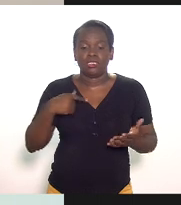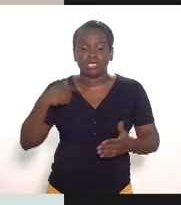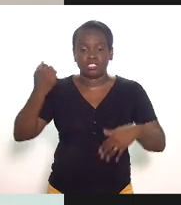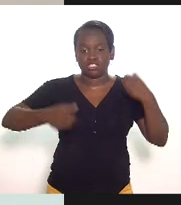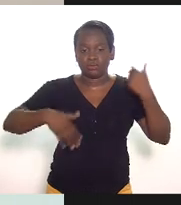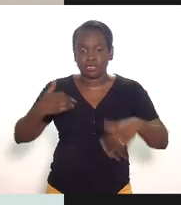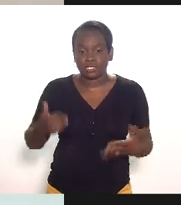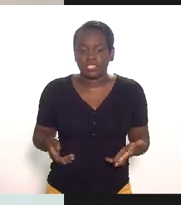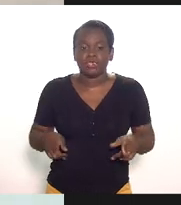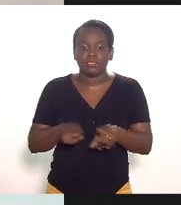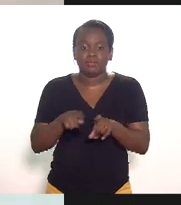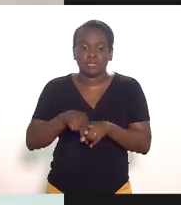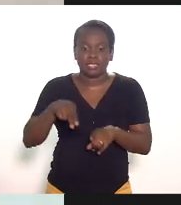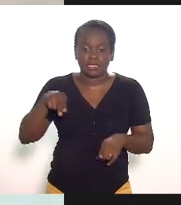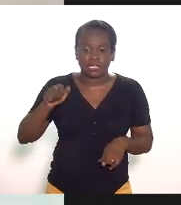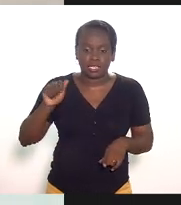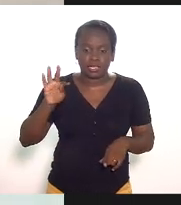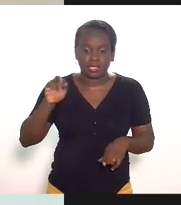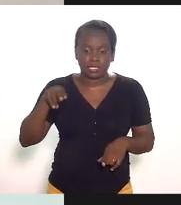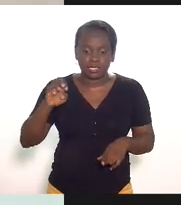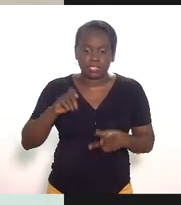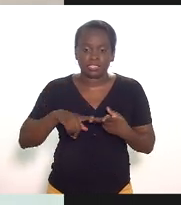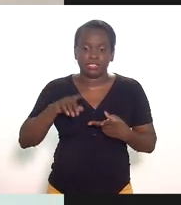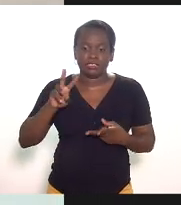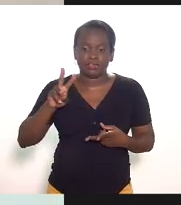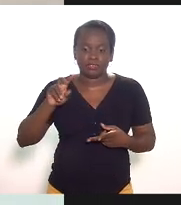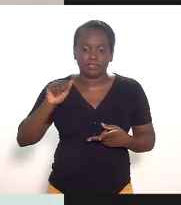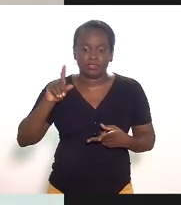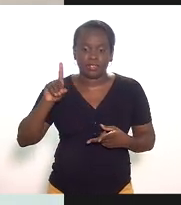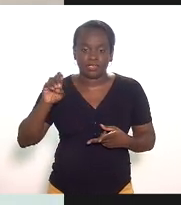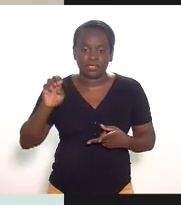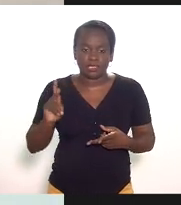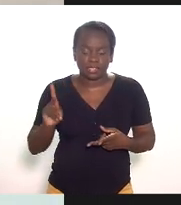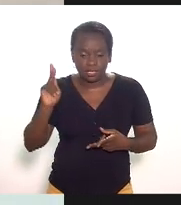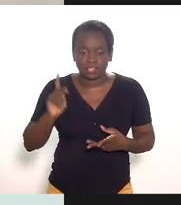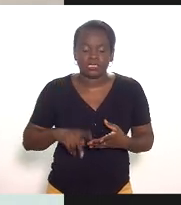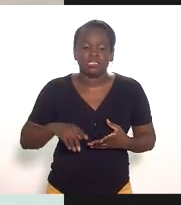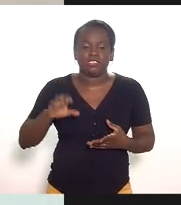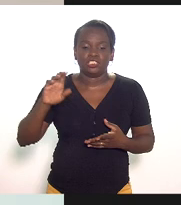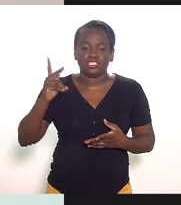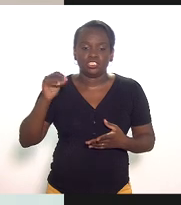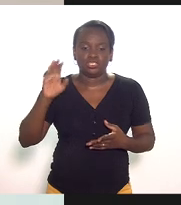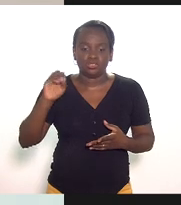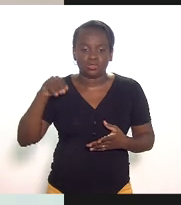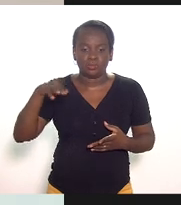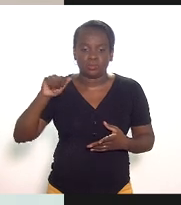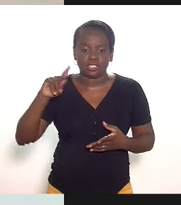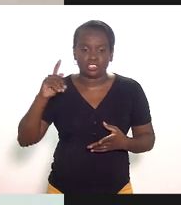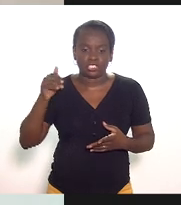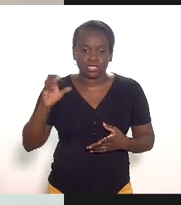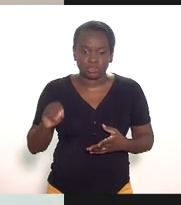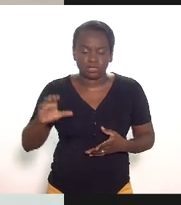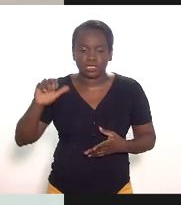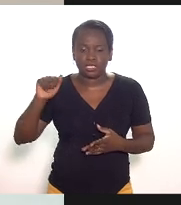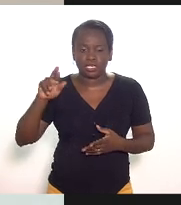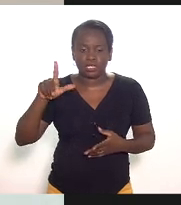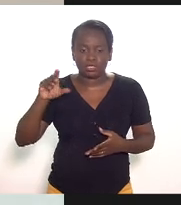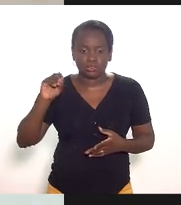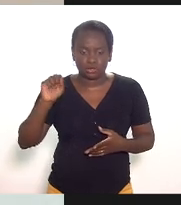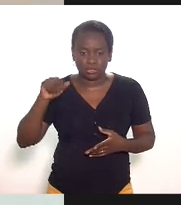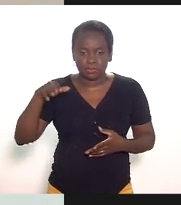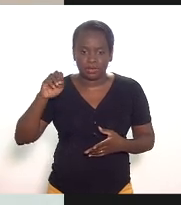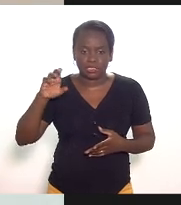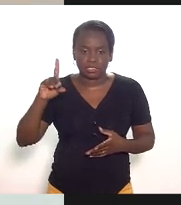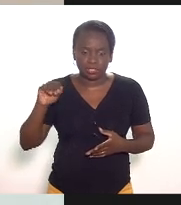acompanhado também da Dani, do Valdec, do Playboy, do Chico Machado e do Carlos Macedo, que são os